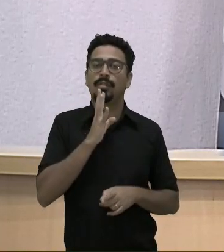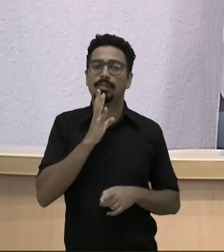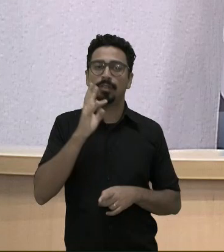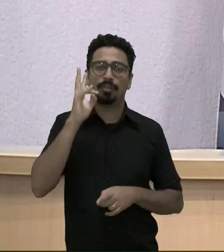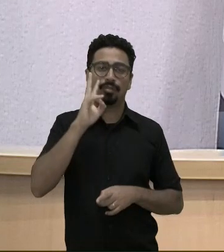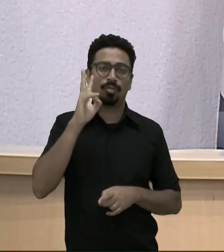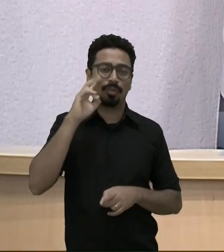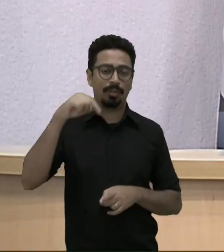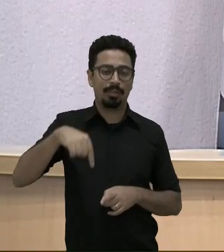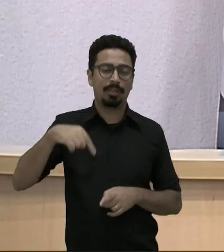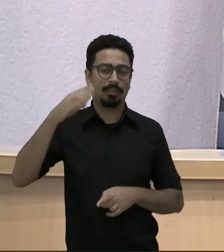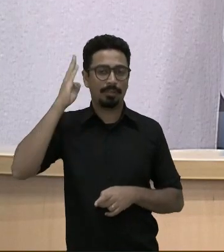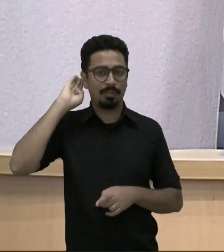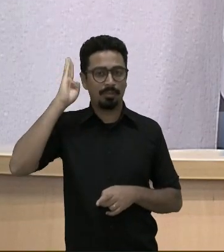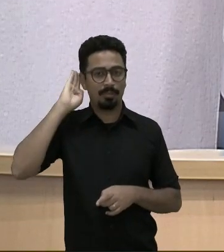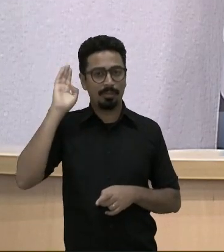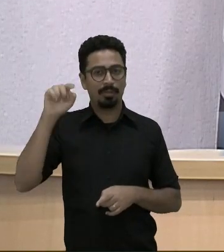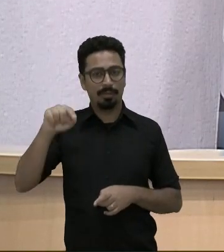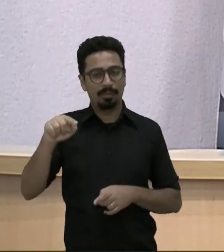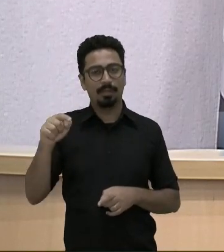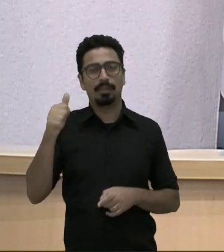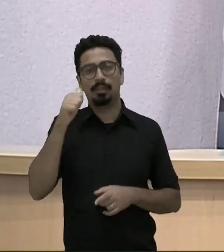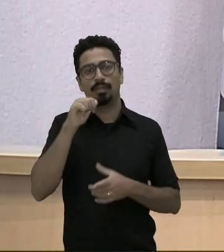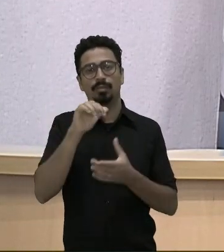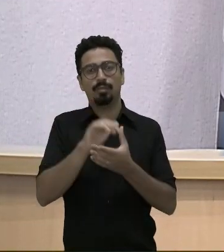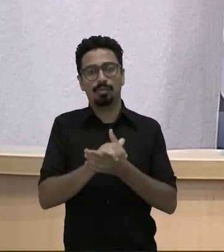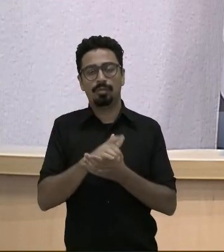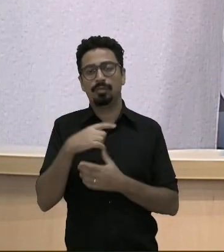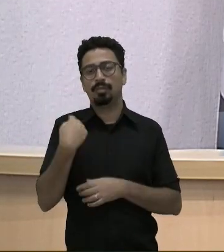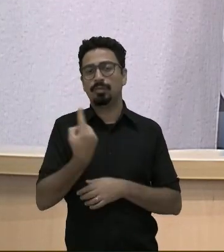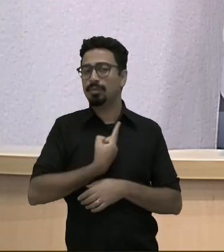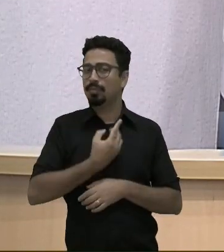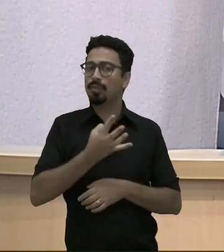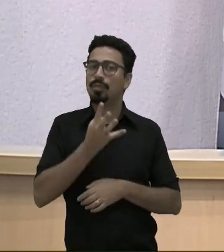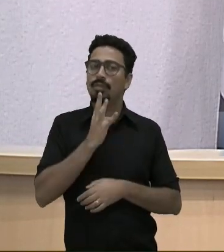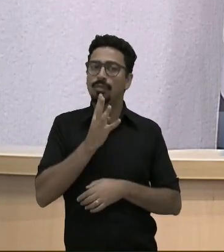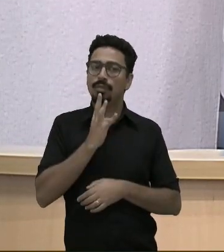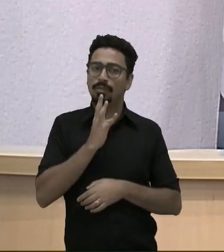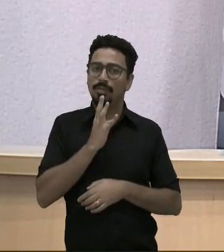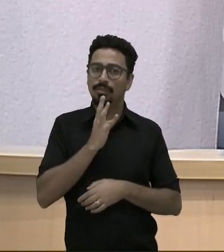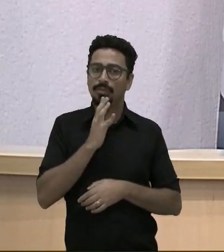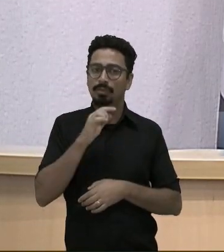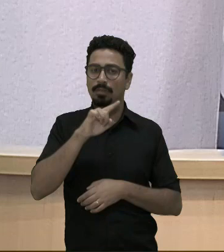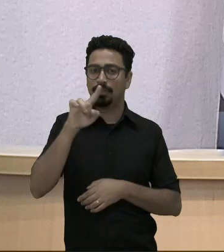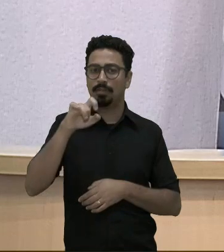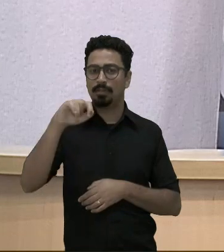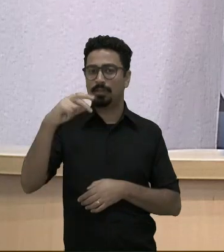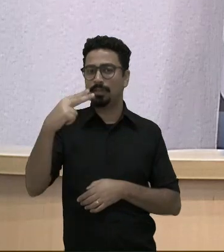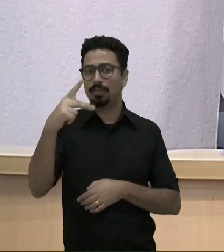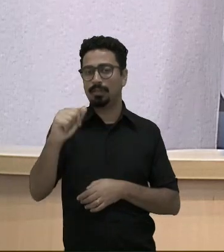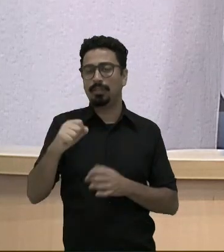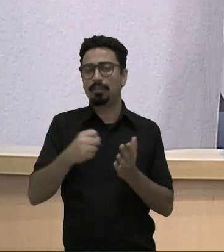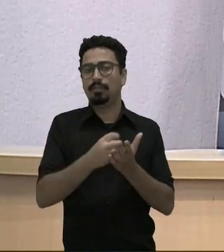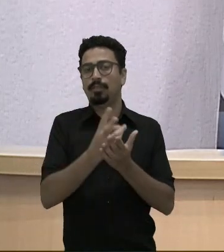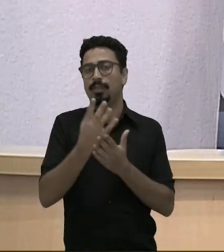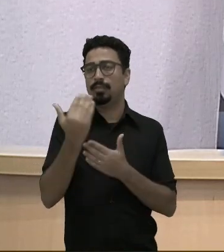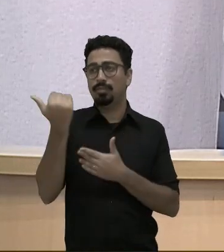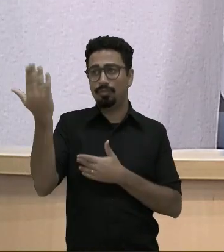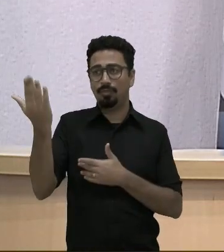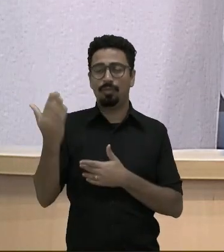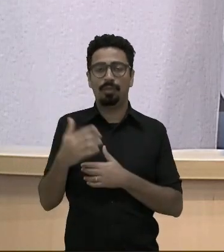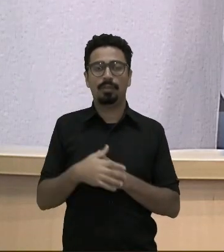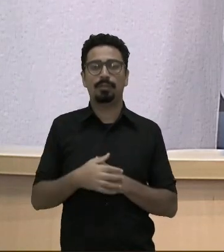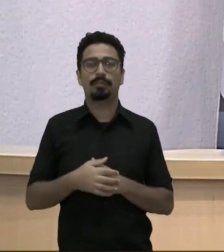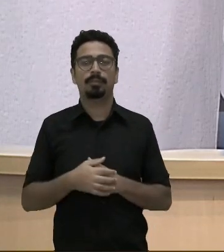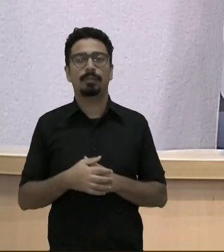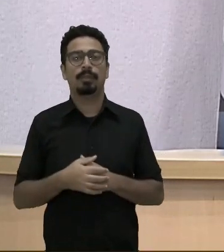Taubaté. Ele, a esposa dele, nós fomos lá conhecer. O Zequinha também, que é, você vê, muitos daqui são de fora,